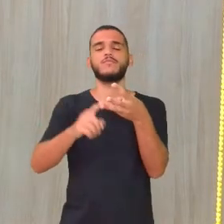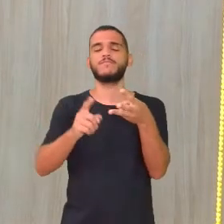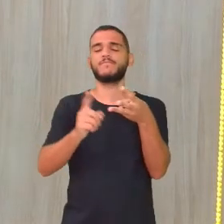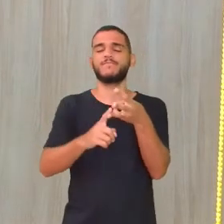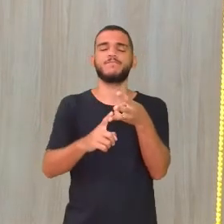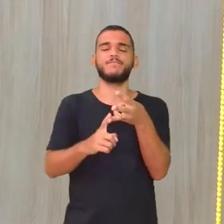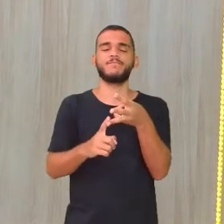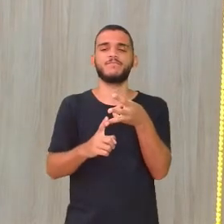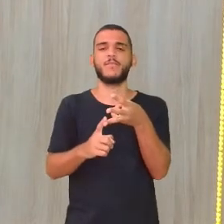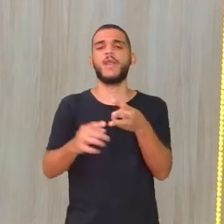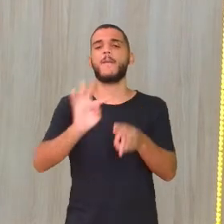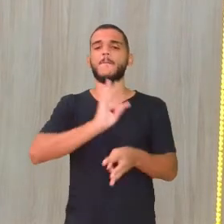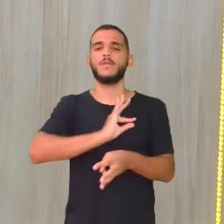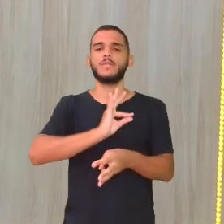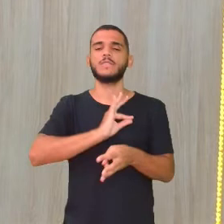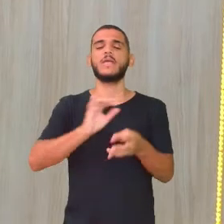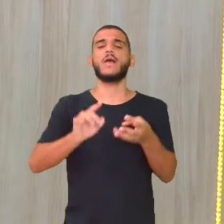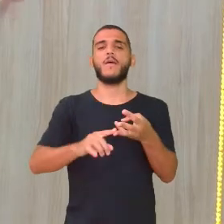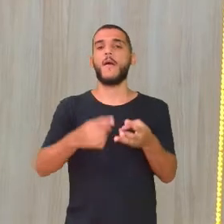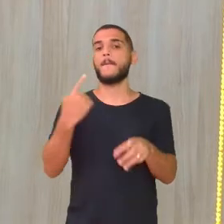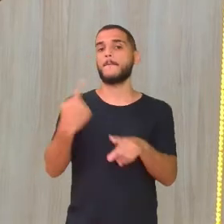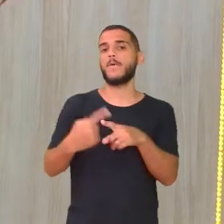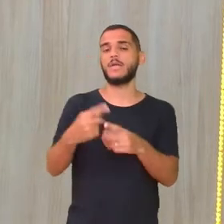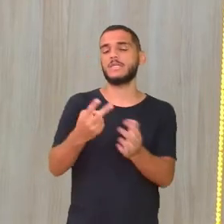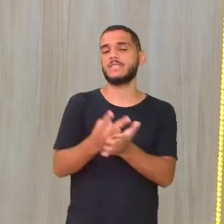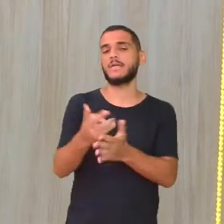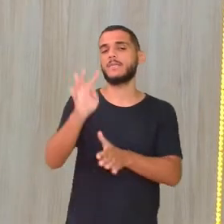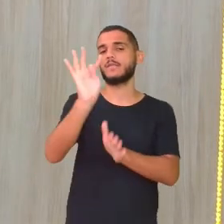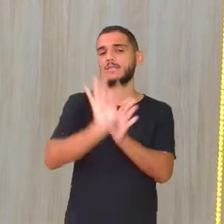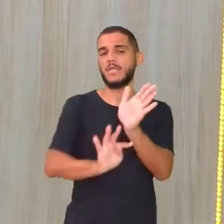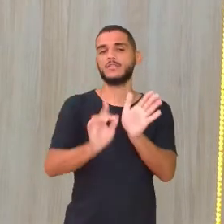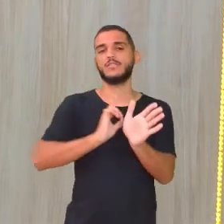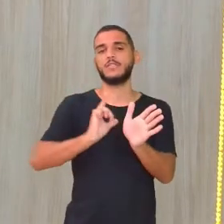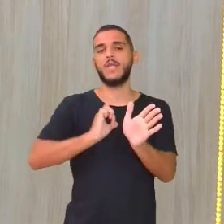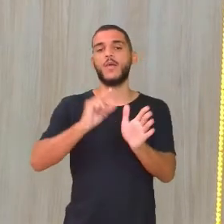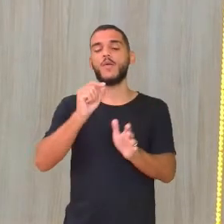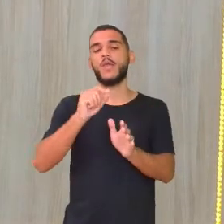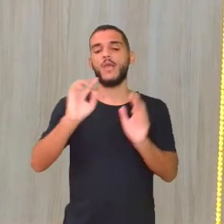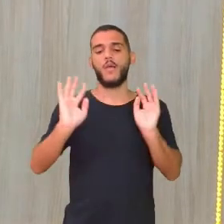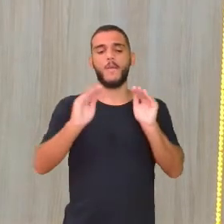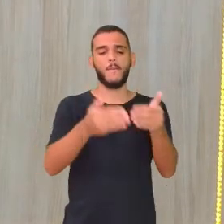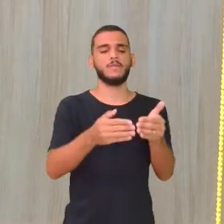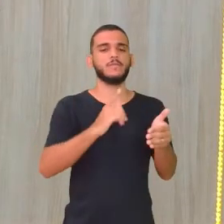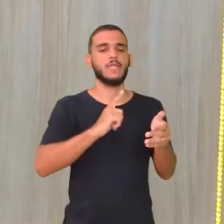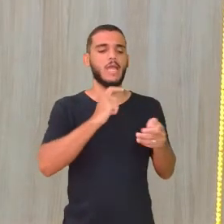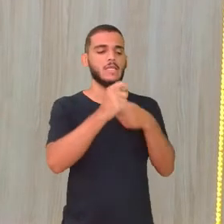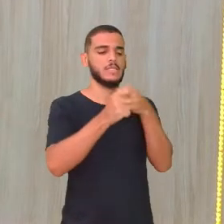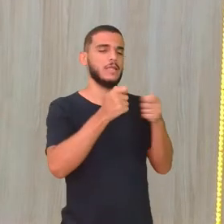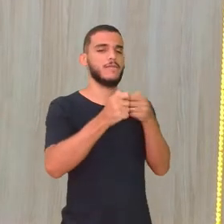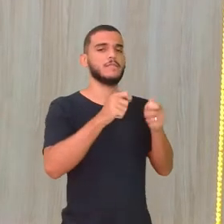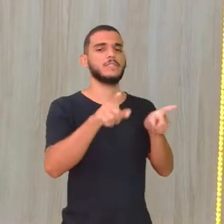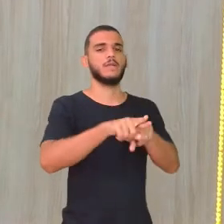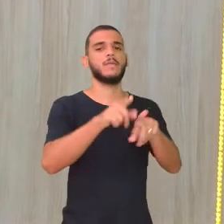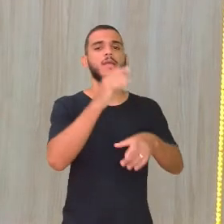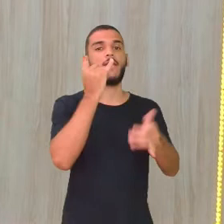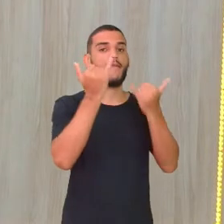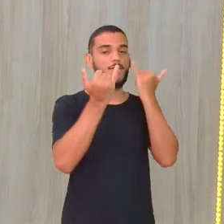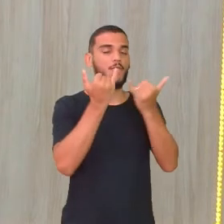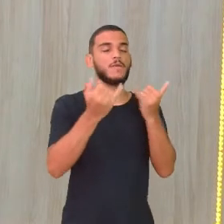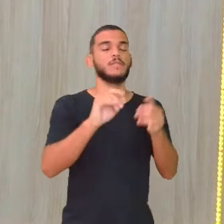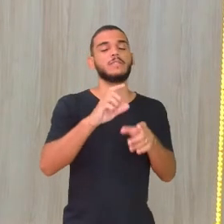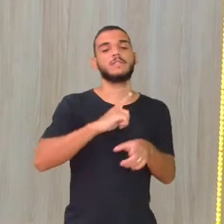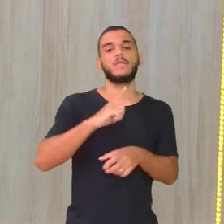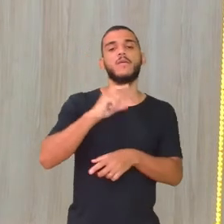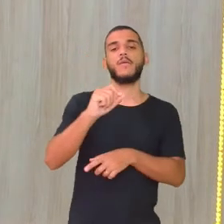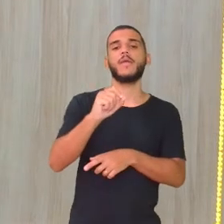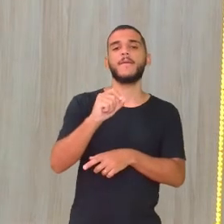de um policial, porque normalmente esses textos vão nessas fontes, né, colher entrevistas e colher informações. E aí, normalmente,